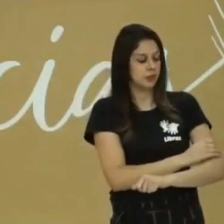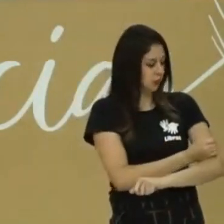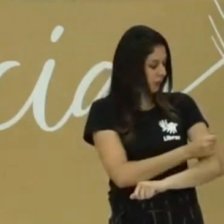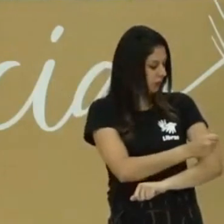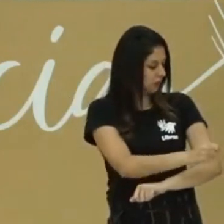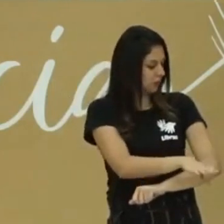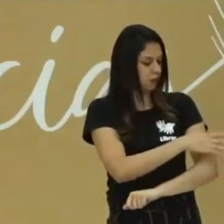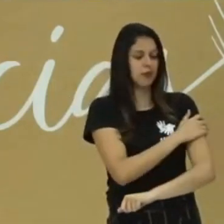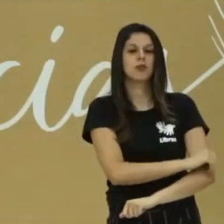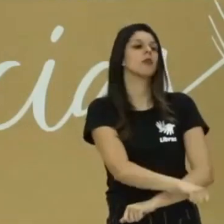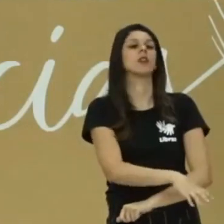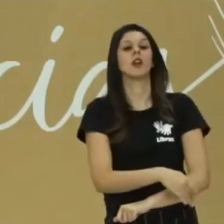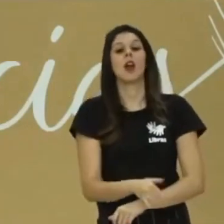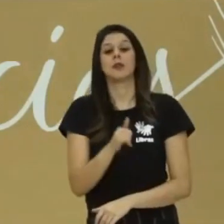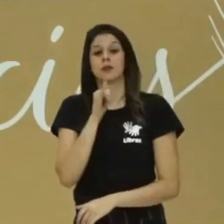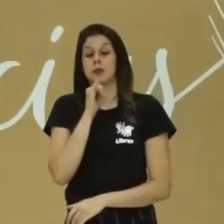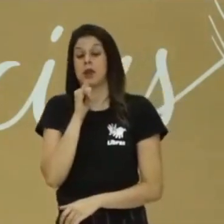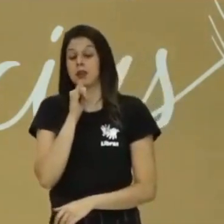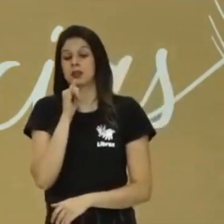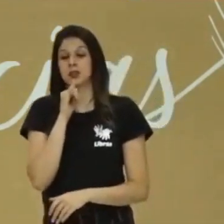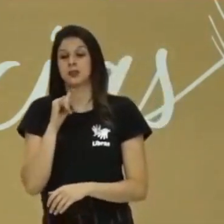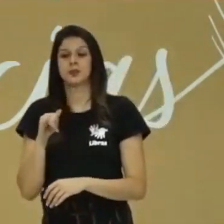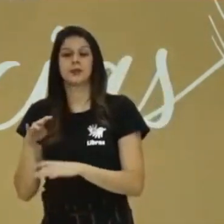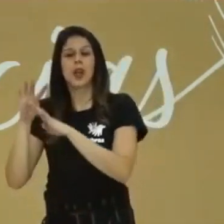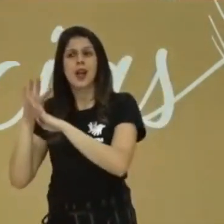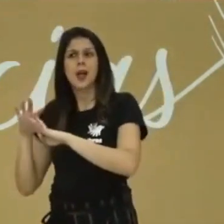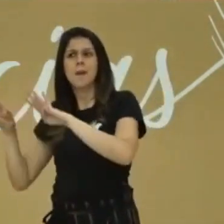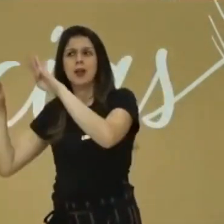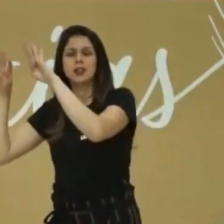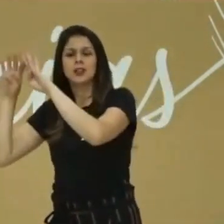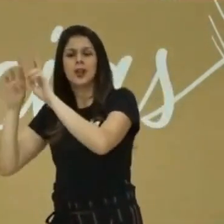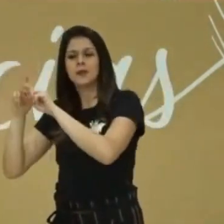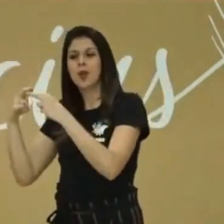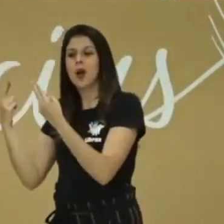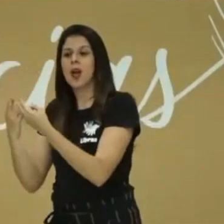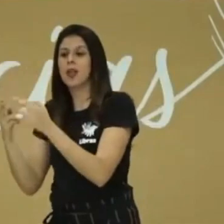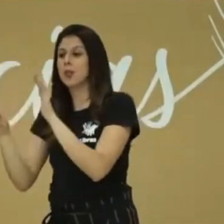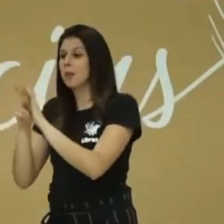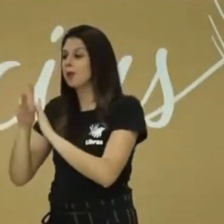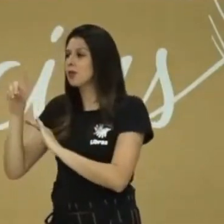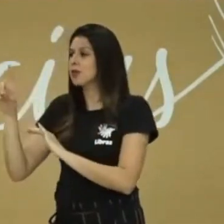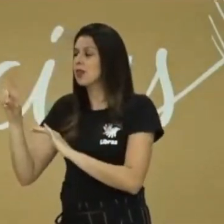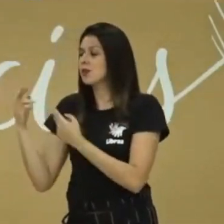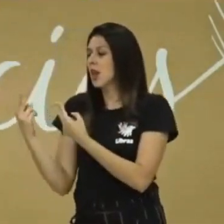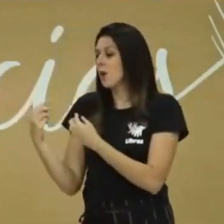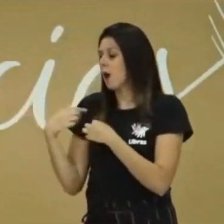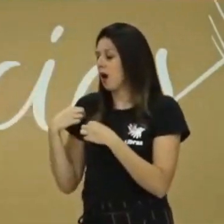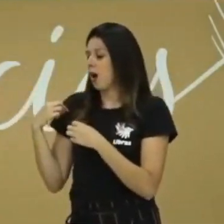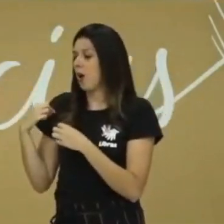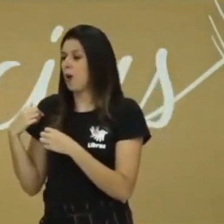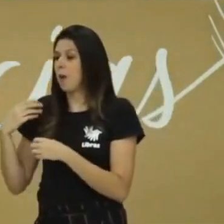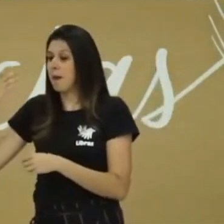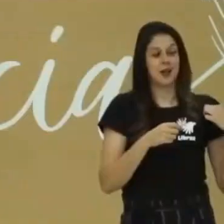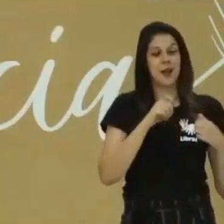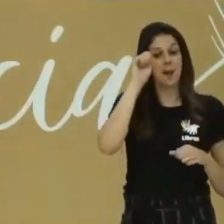imaginar para você ter ideia que o reino de Deus seja uma G1 Oi e o reino do diabo